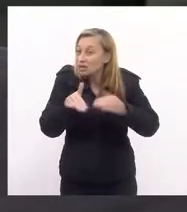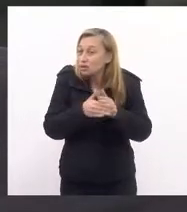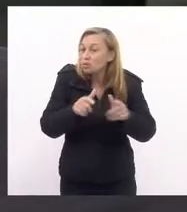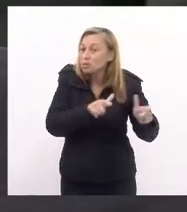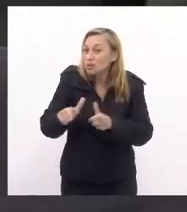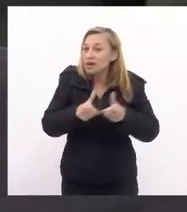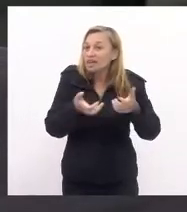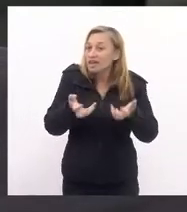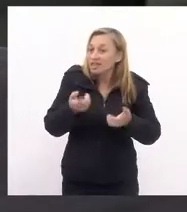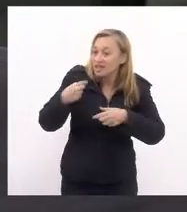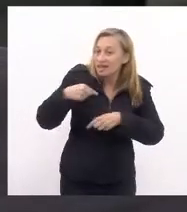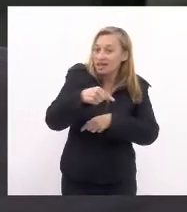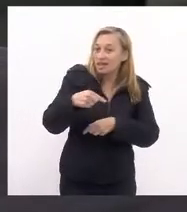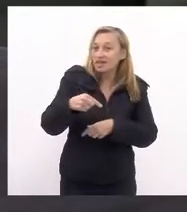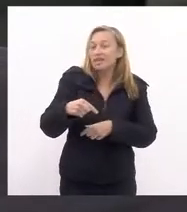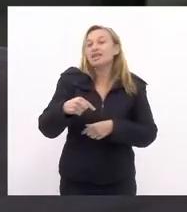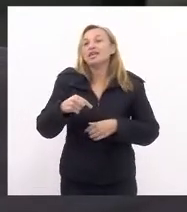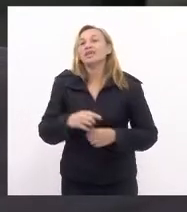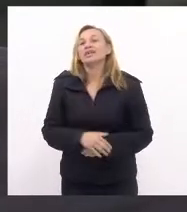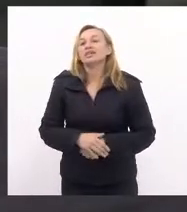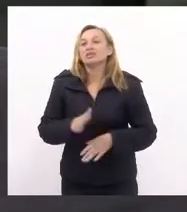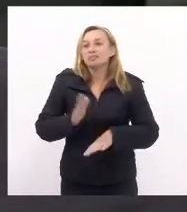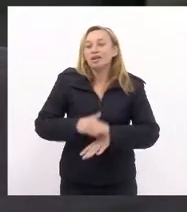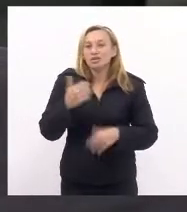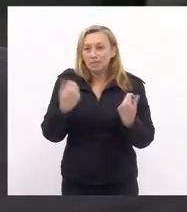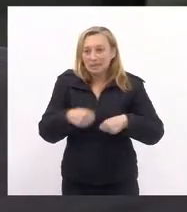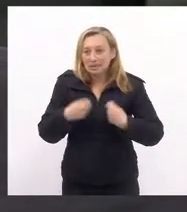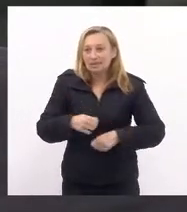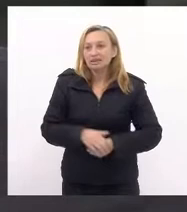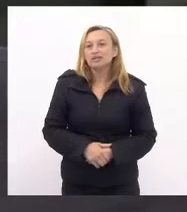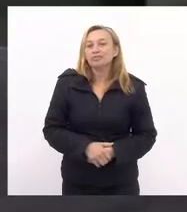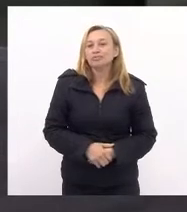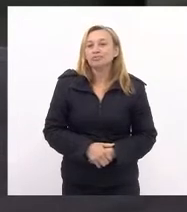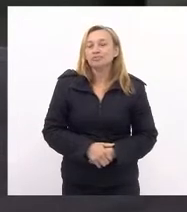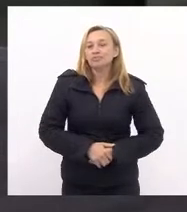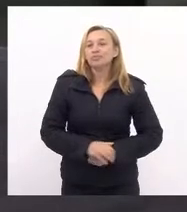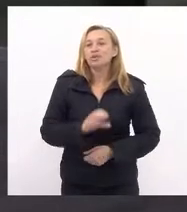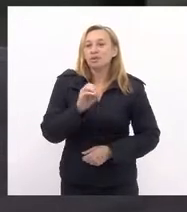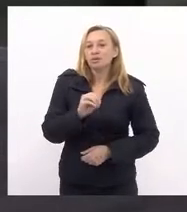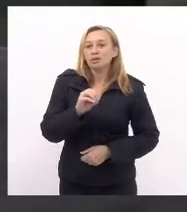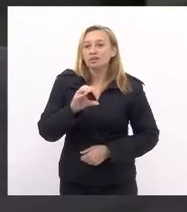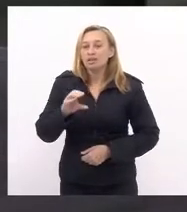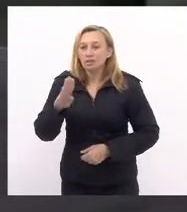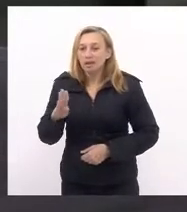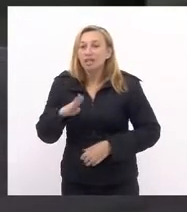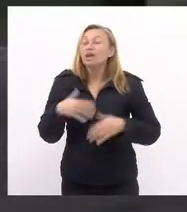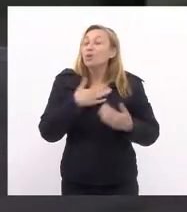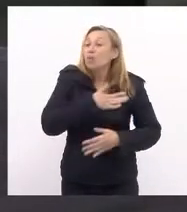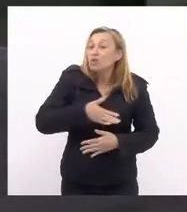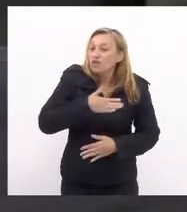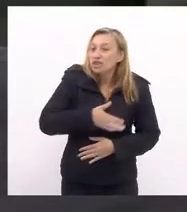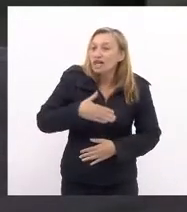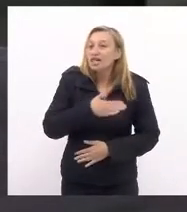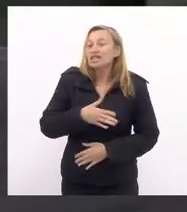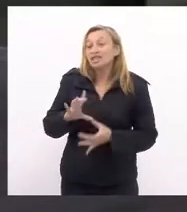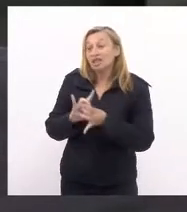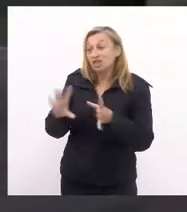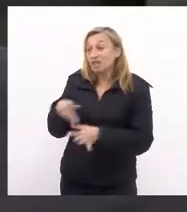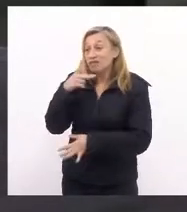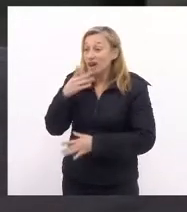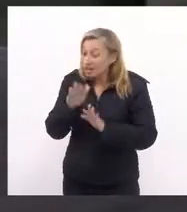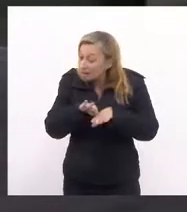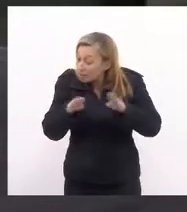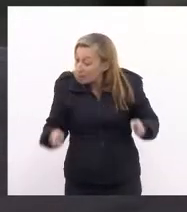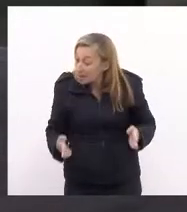você quiser prestar o auxílio àqueles que mais precisam. Isso é a OCB. Eu gostaria agora de abrir a fala para a